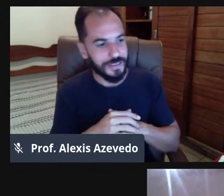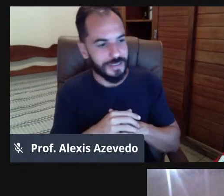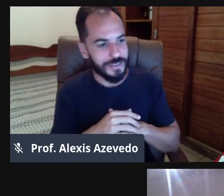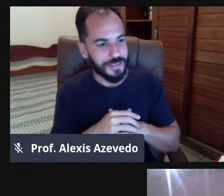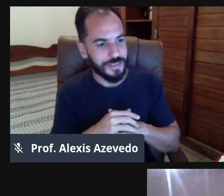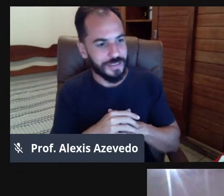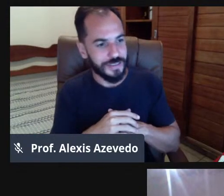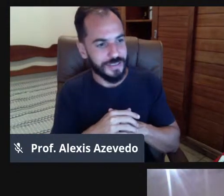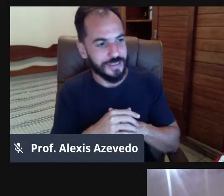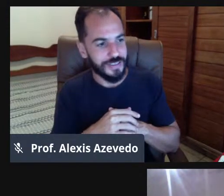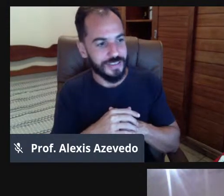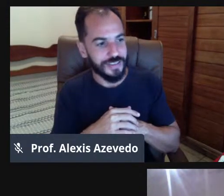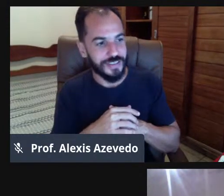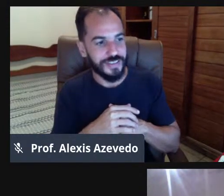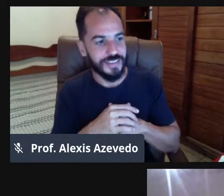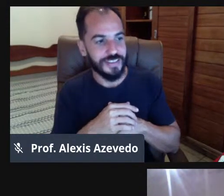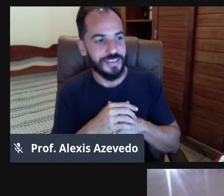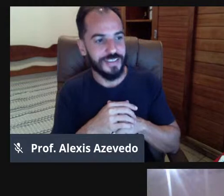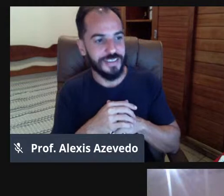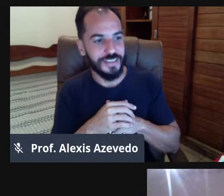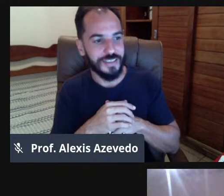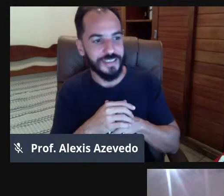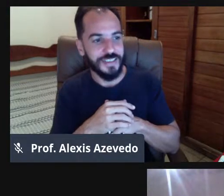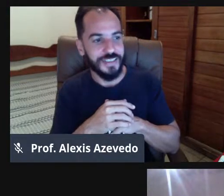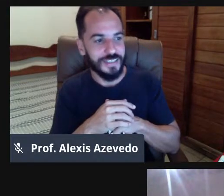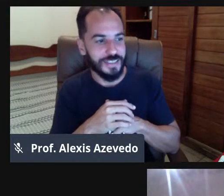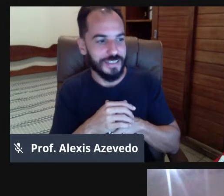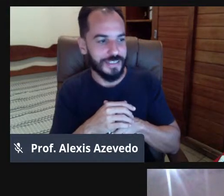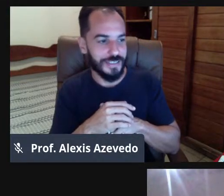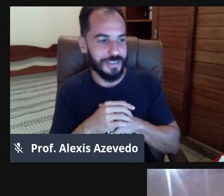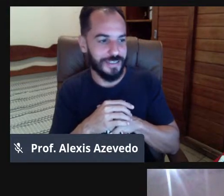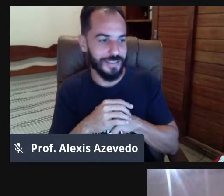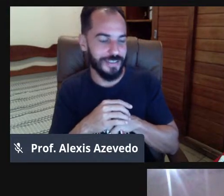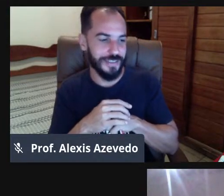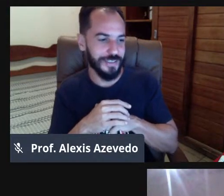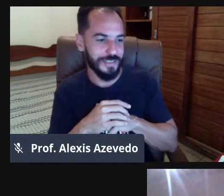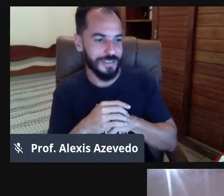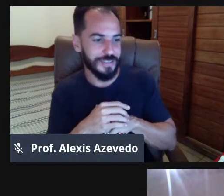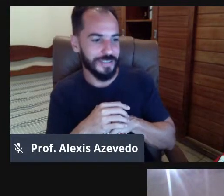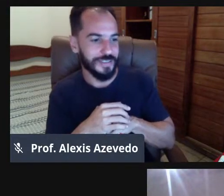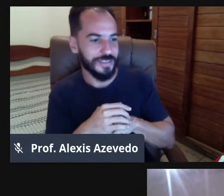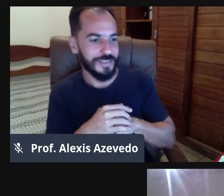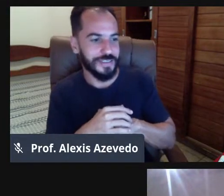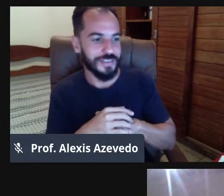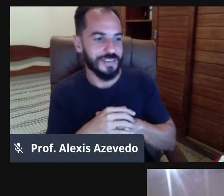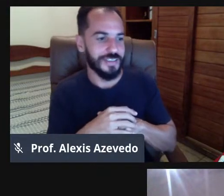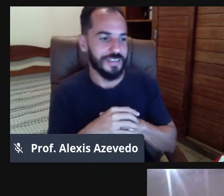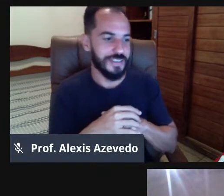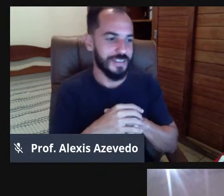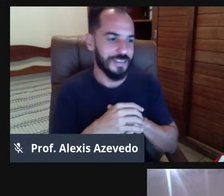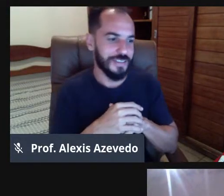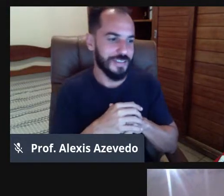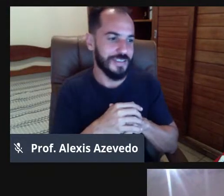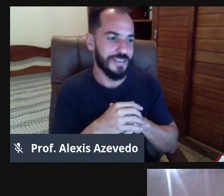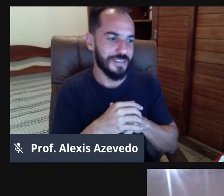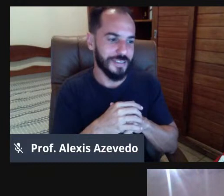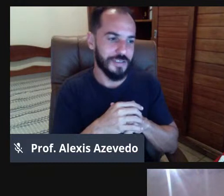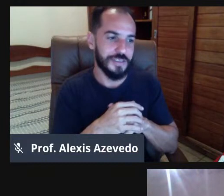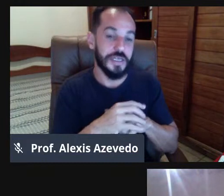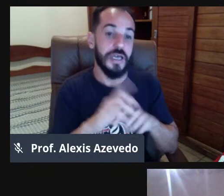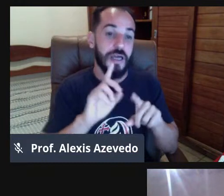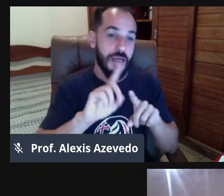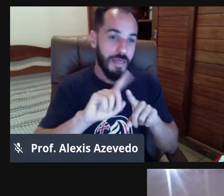estamos aqui, né, atentos para isso. Então, com relação, voltando só à questão da secretaria,